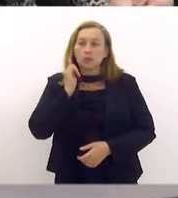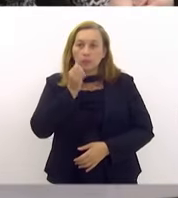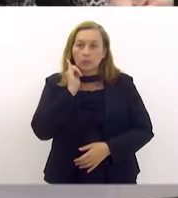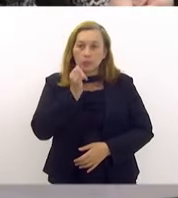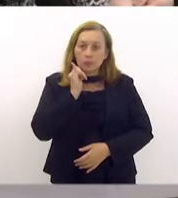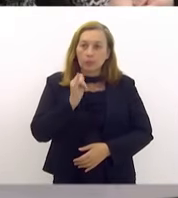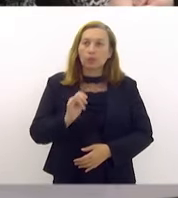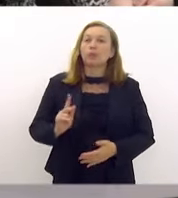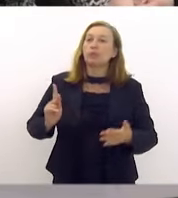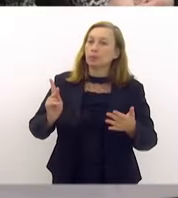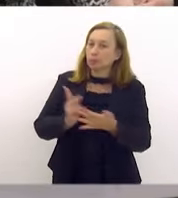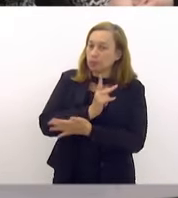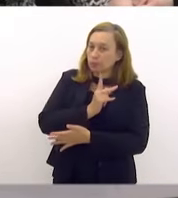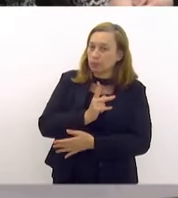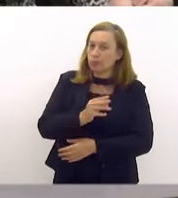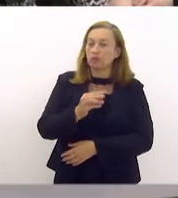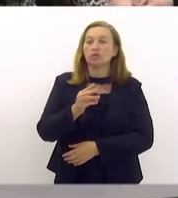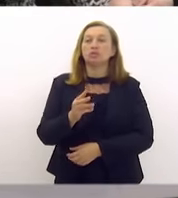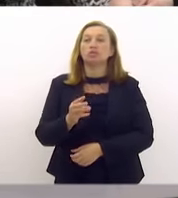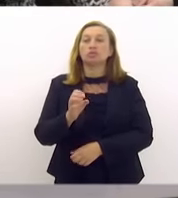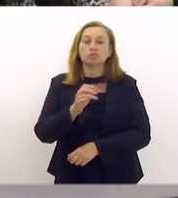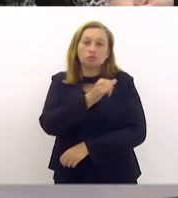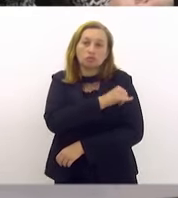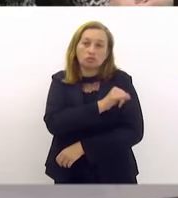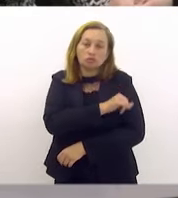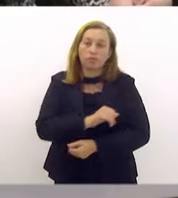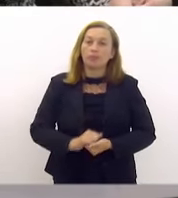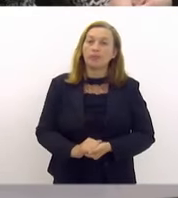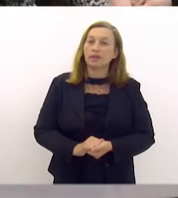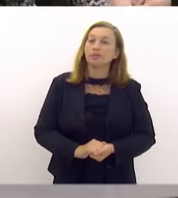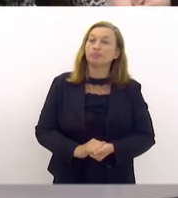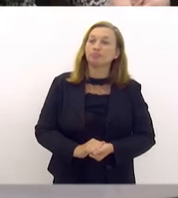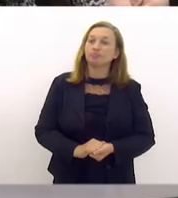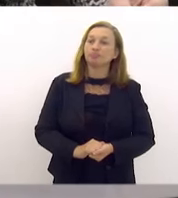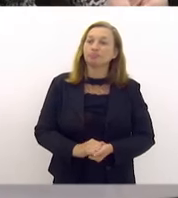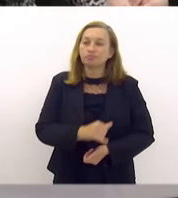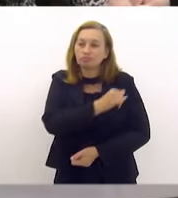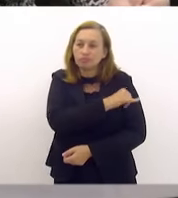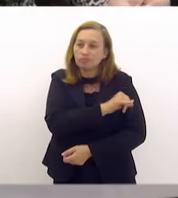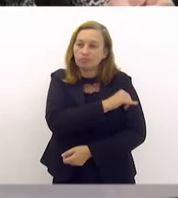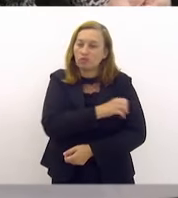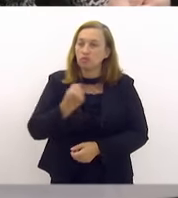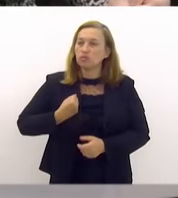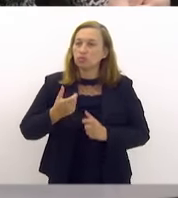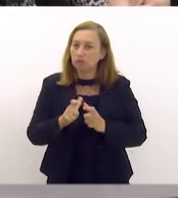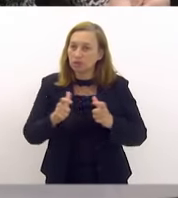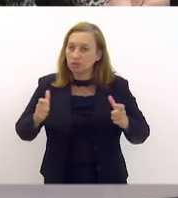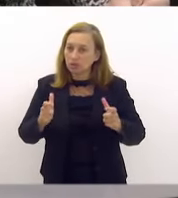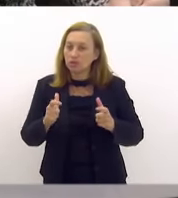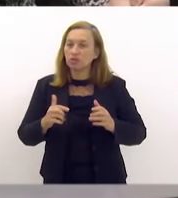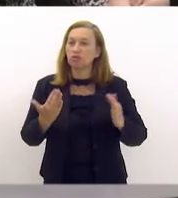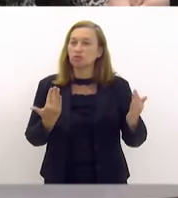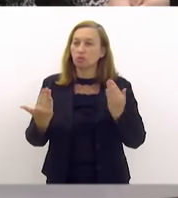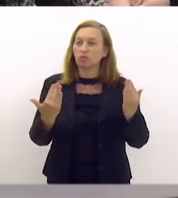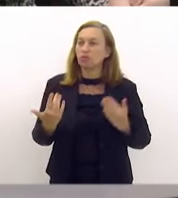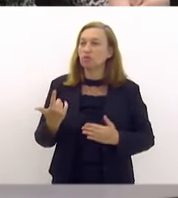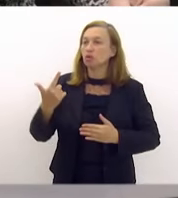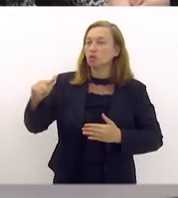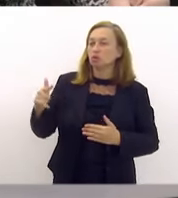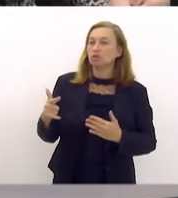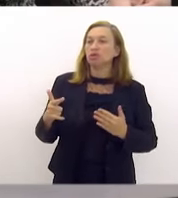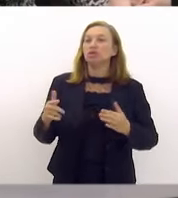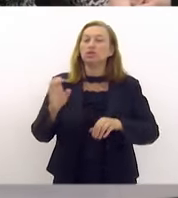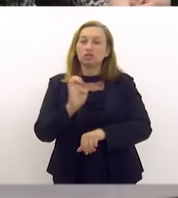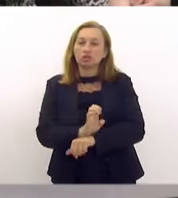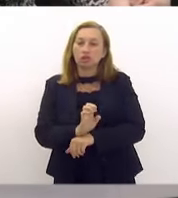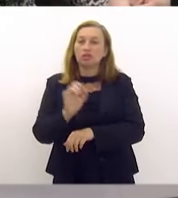esses casos ocorrendo no Rio de Janeiro e que no Rio de Janeiro tem uma incidência tal que comparada aos outros estados da